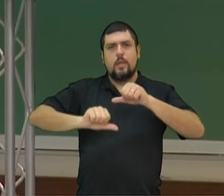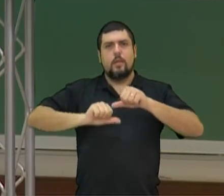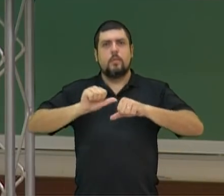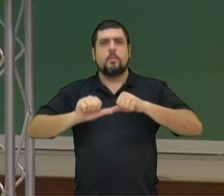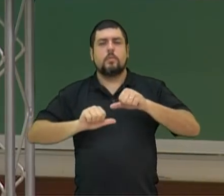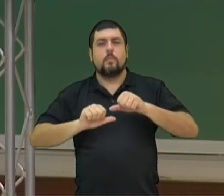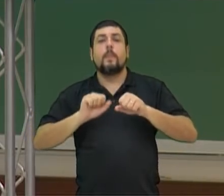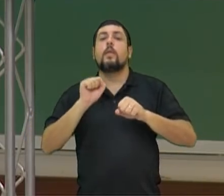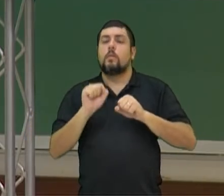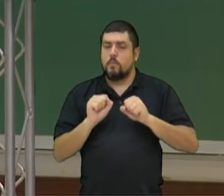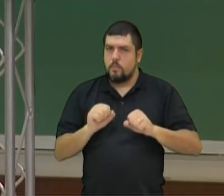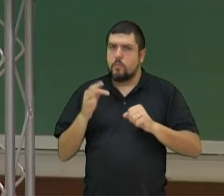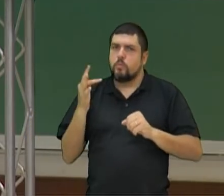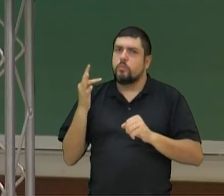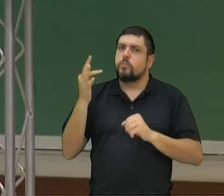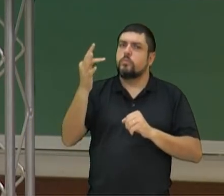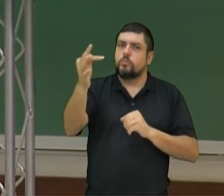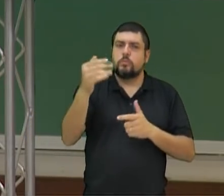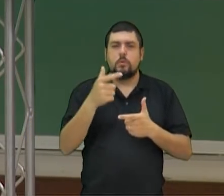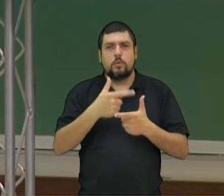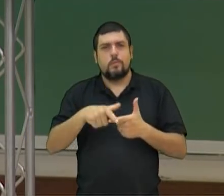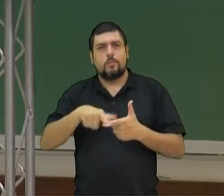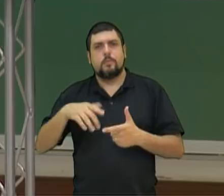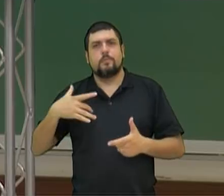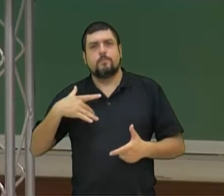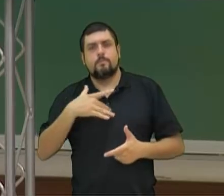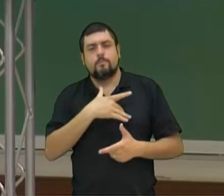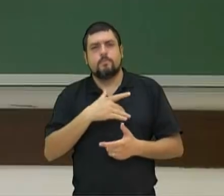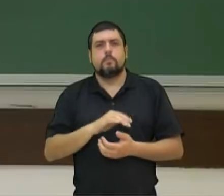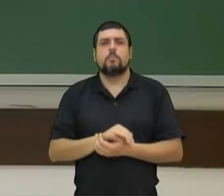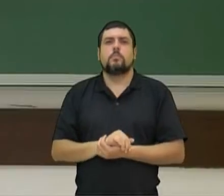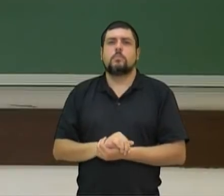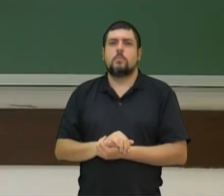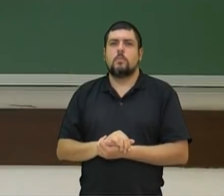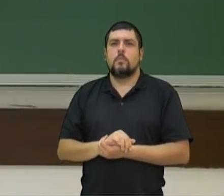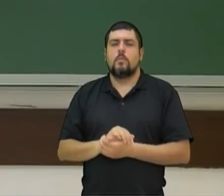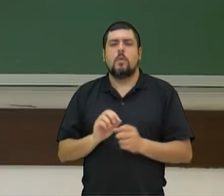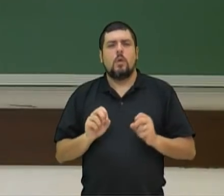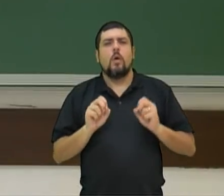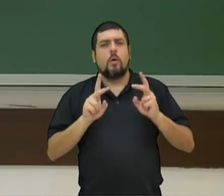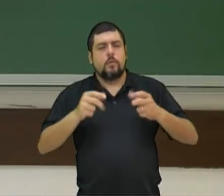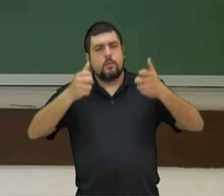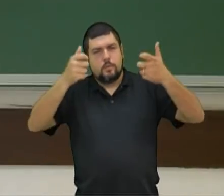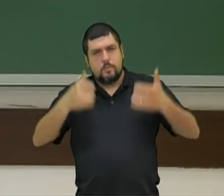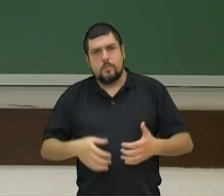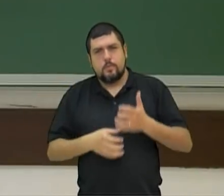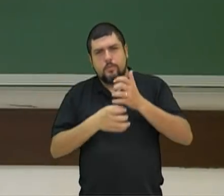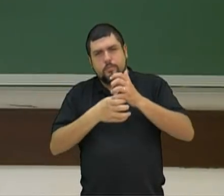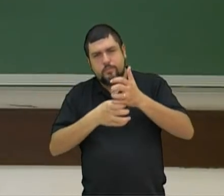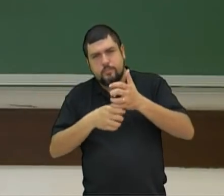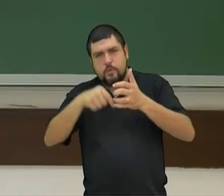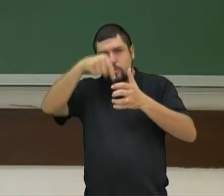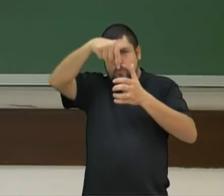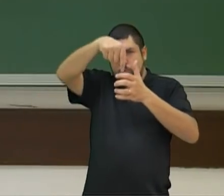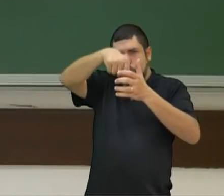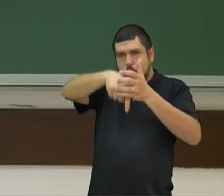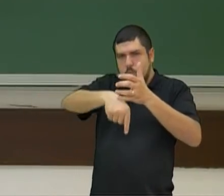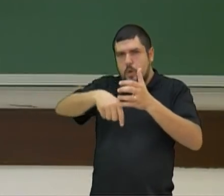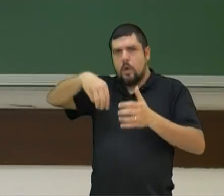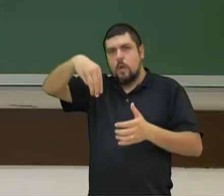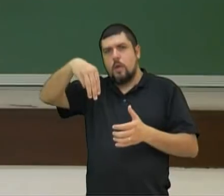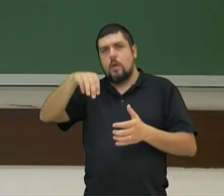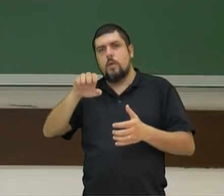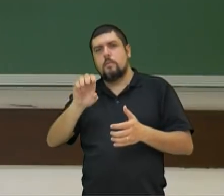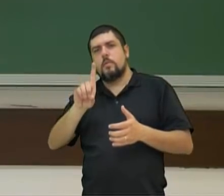posso ter algum problema na minha saúde. Já falamos de coluna, já falamos da medula, de